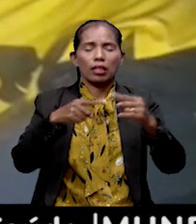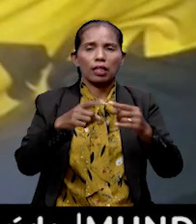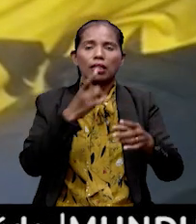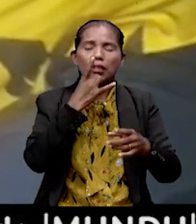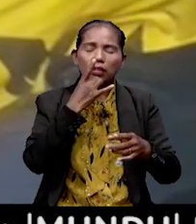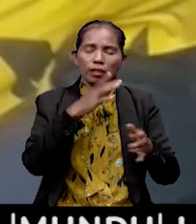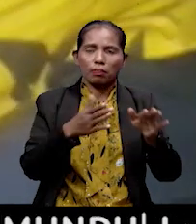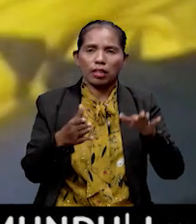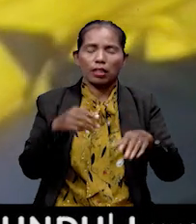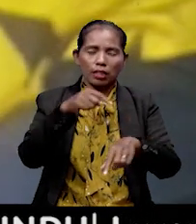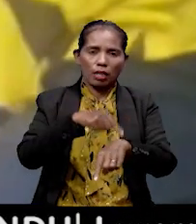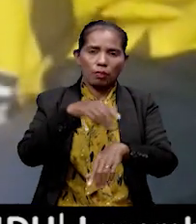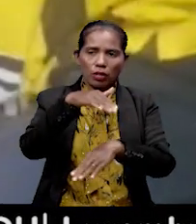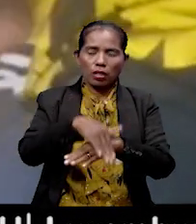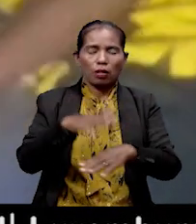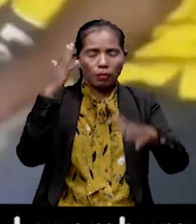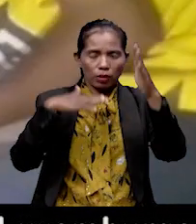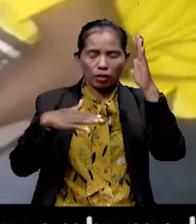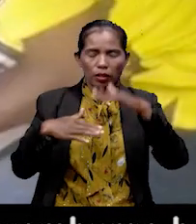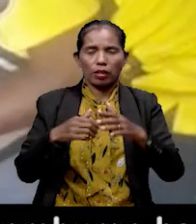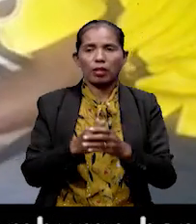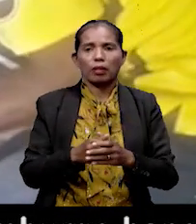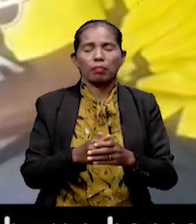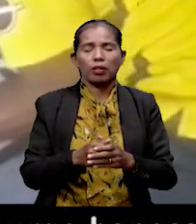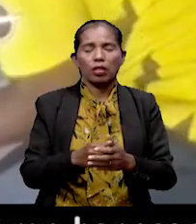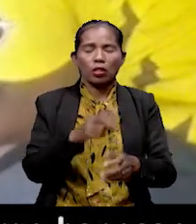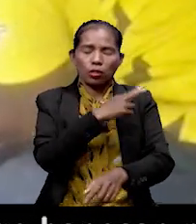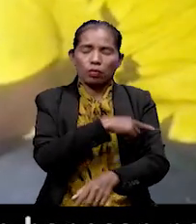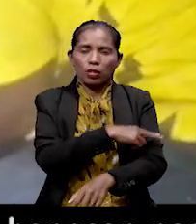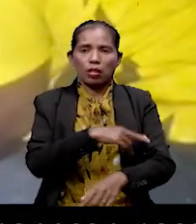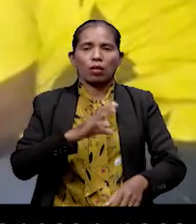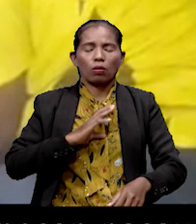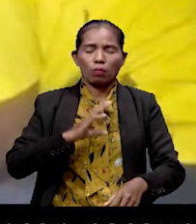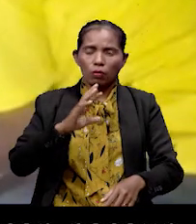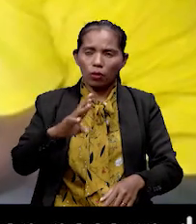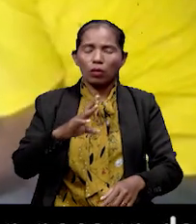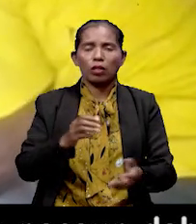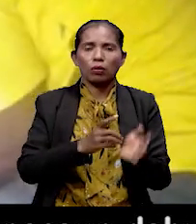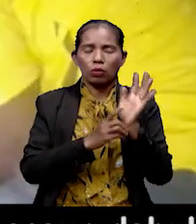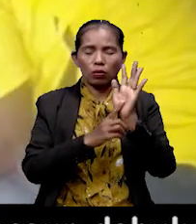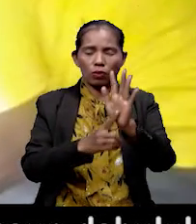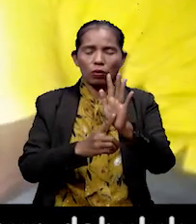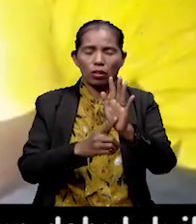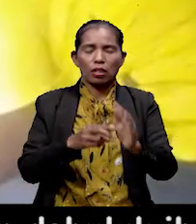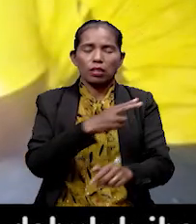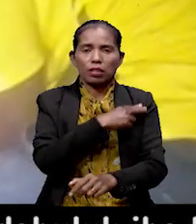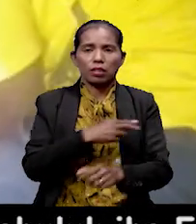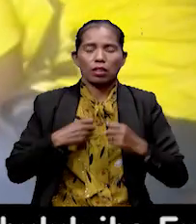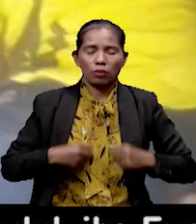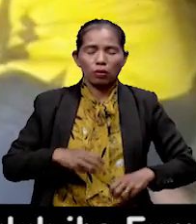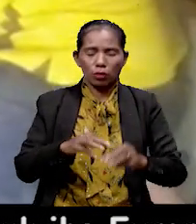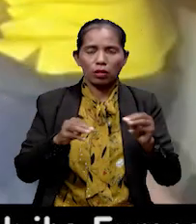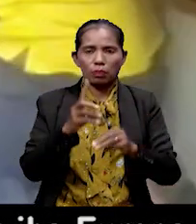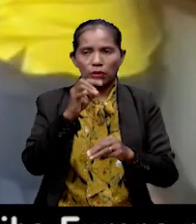iha tempo kalan. O problema né, Centro Saúde Comoro hato ona ba Saúde Município dili, mai be sidau ki resposta. Centro Saúde